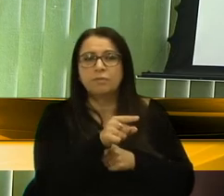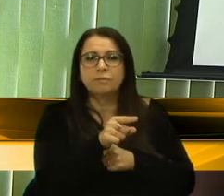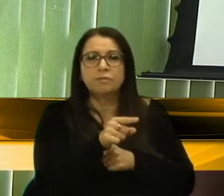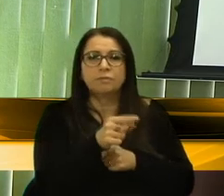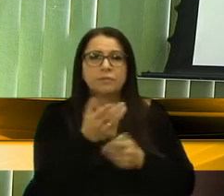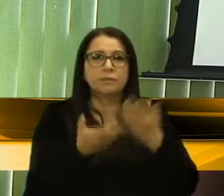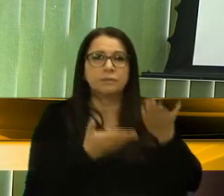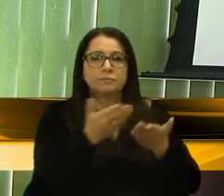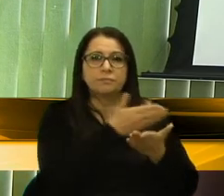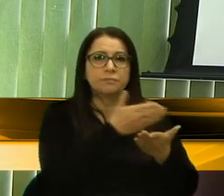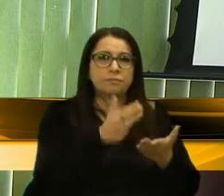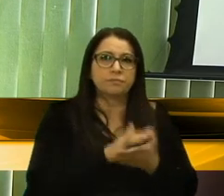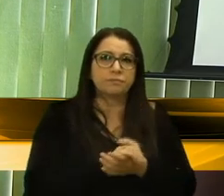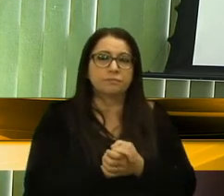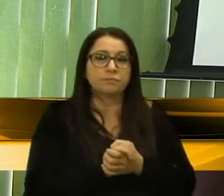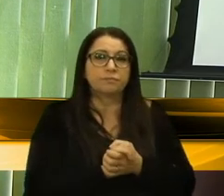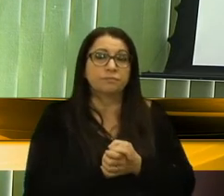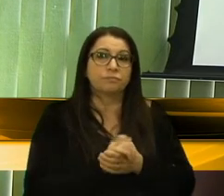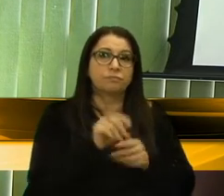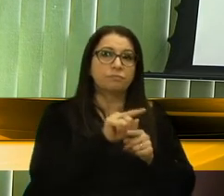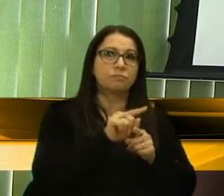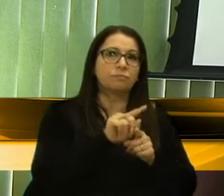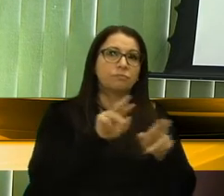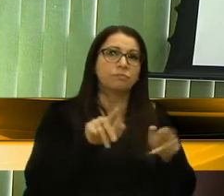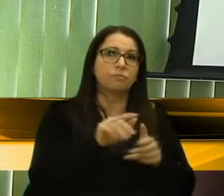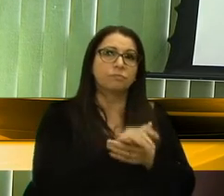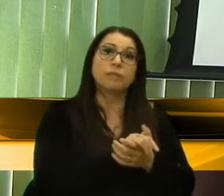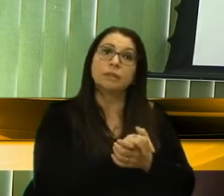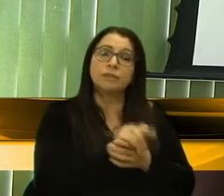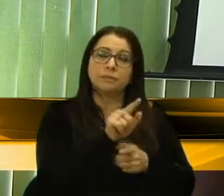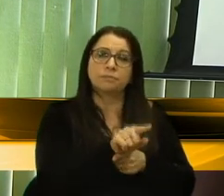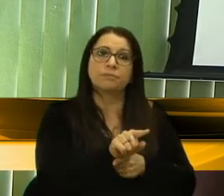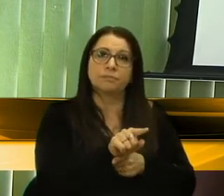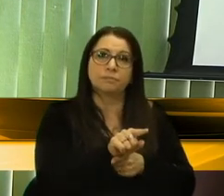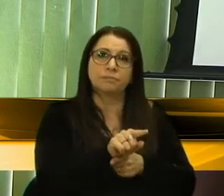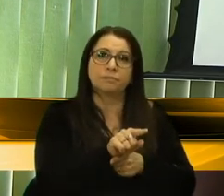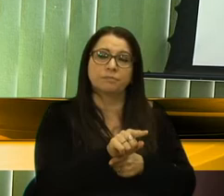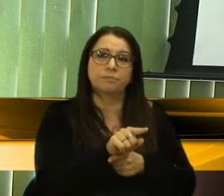atendimento hoje é bem diferenciado do que se